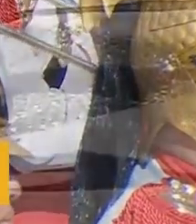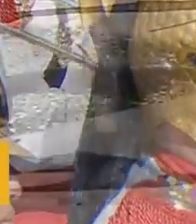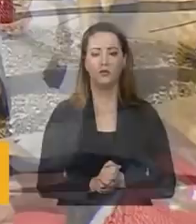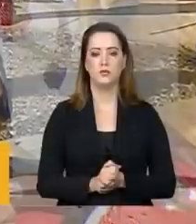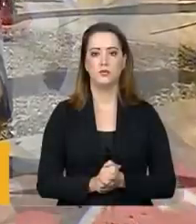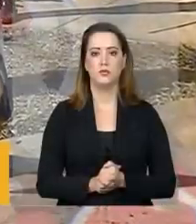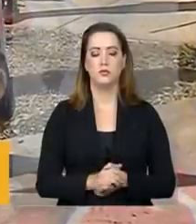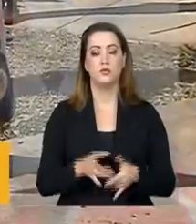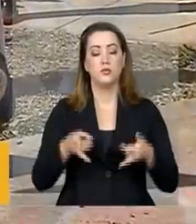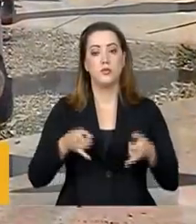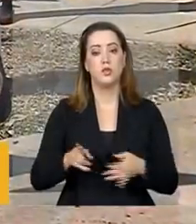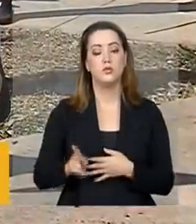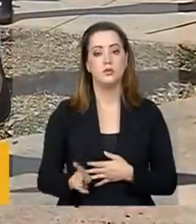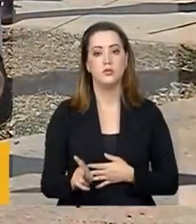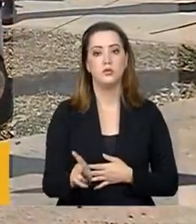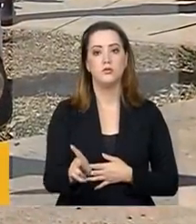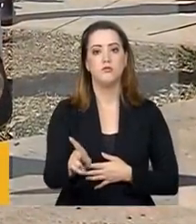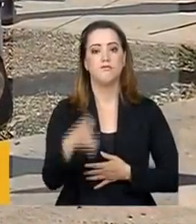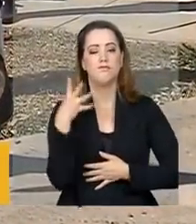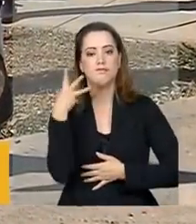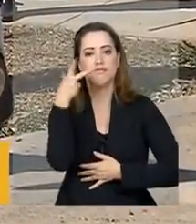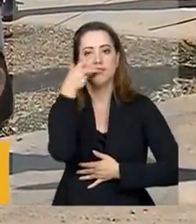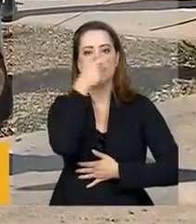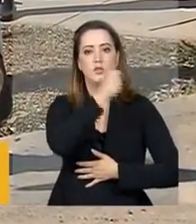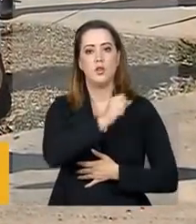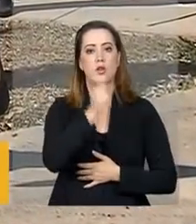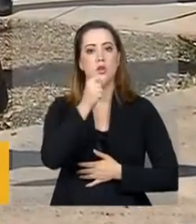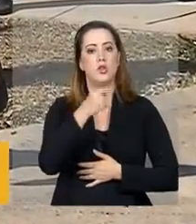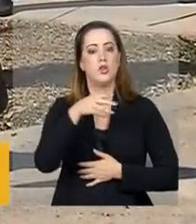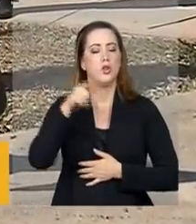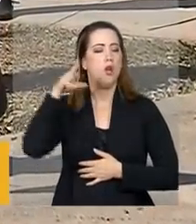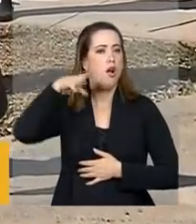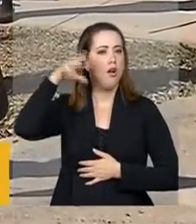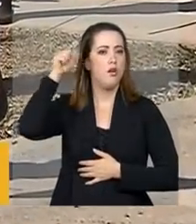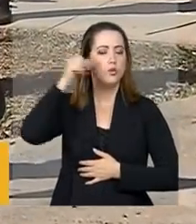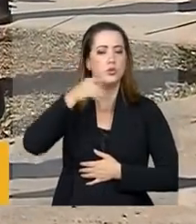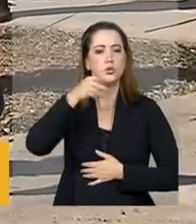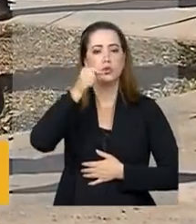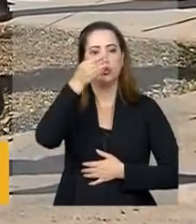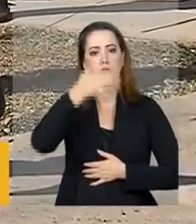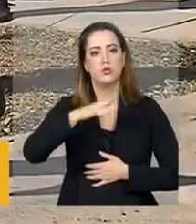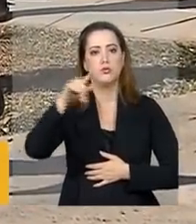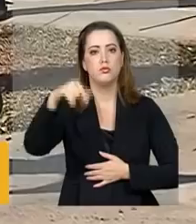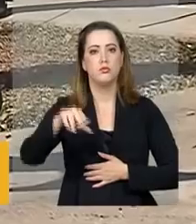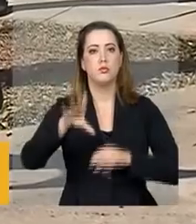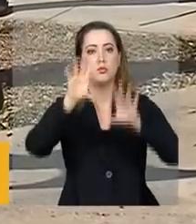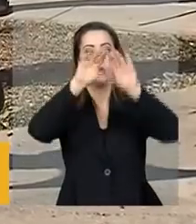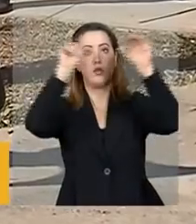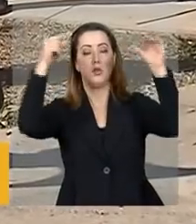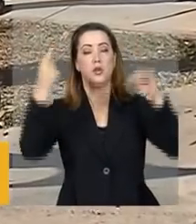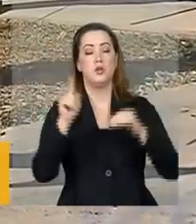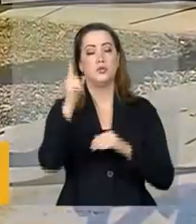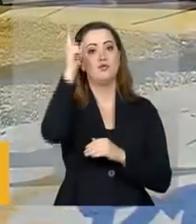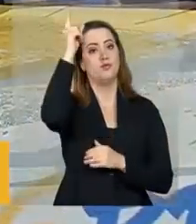Deitado eternamente em berço esplêndido, ao som do mar e à luz do céu